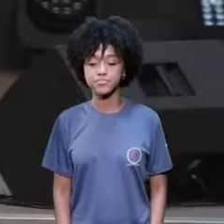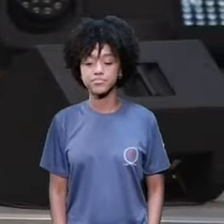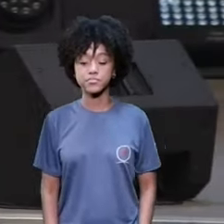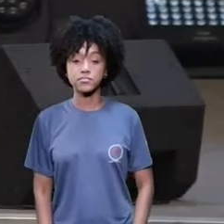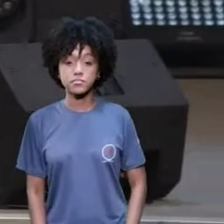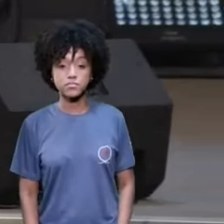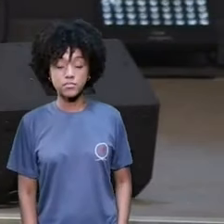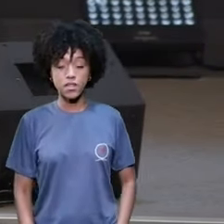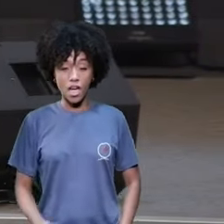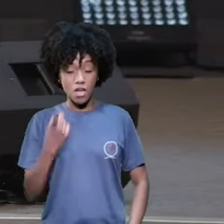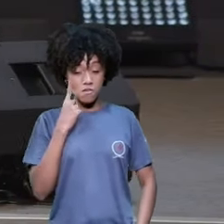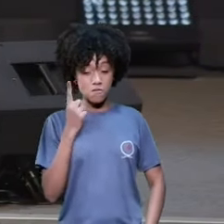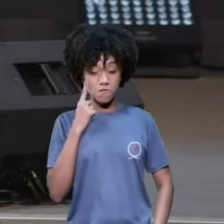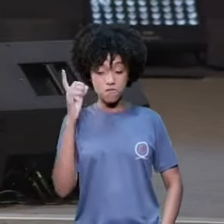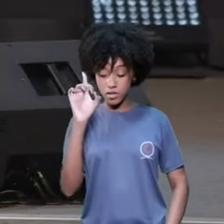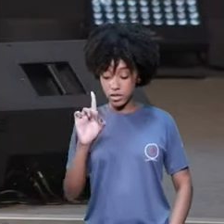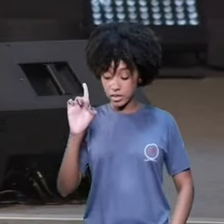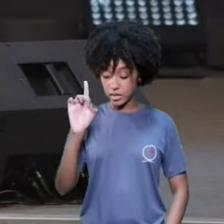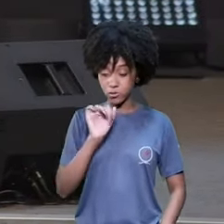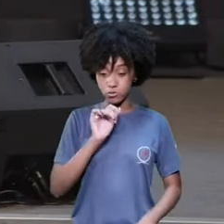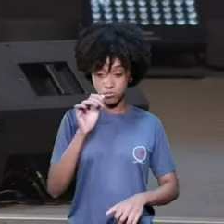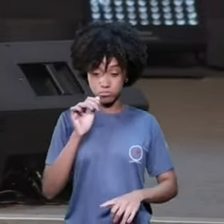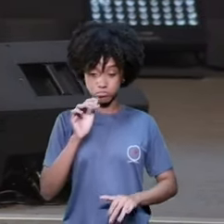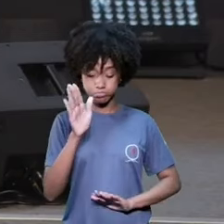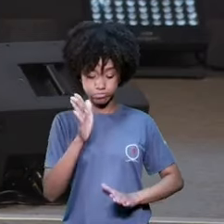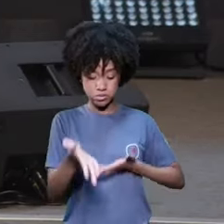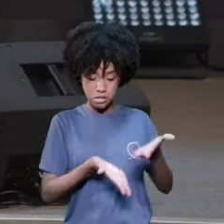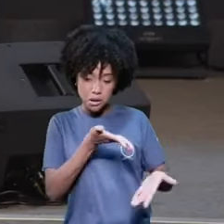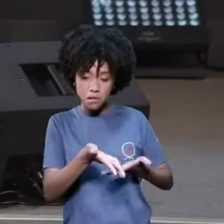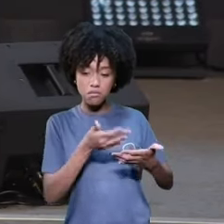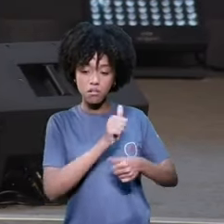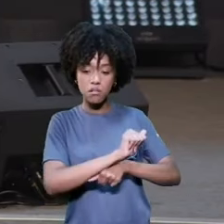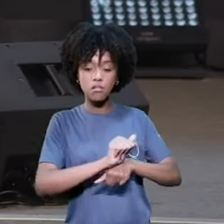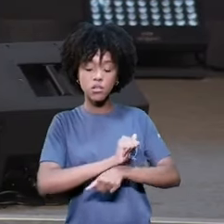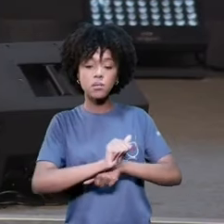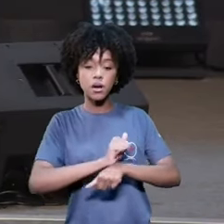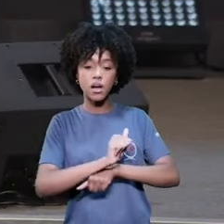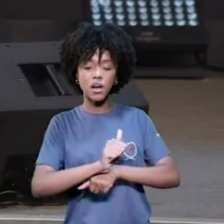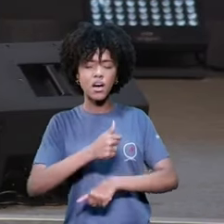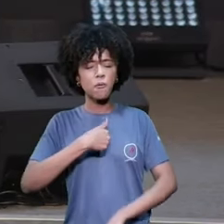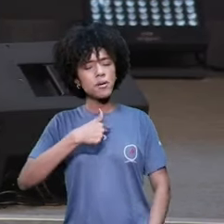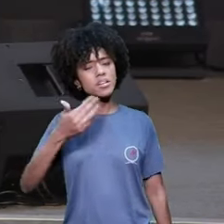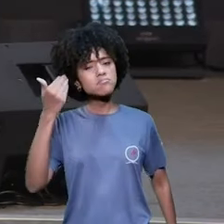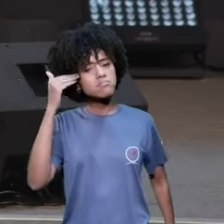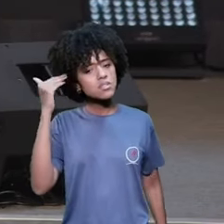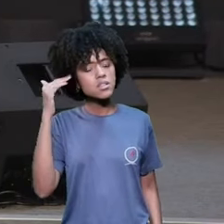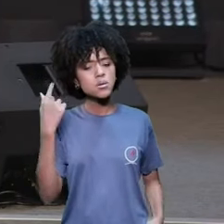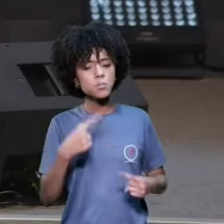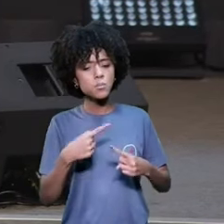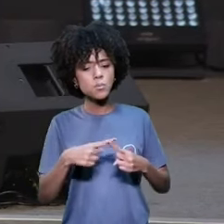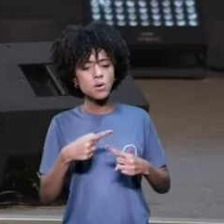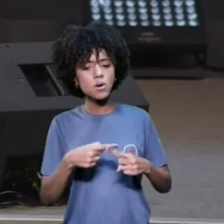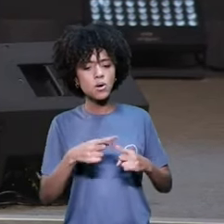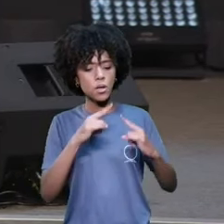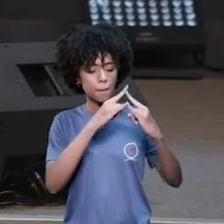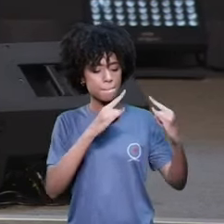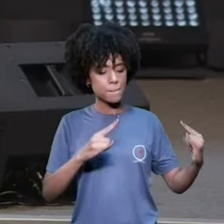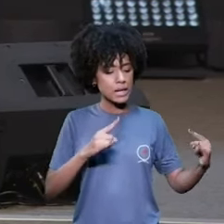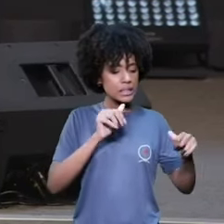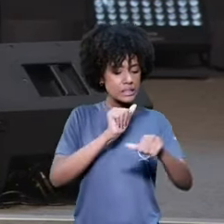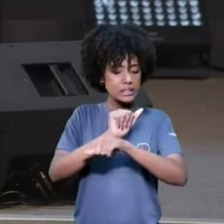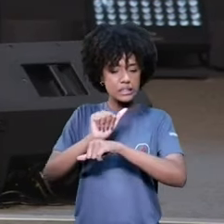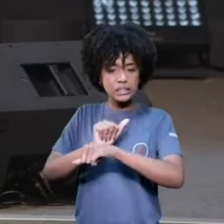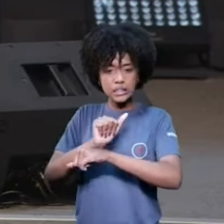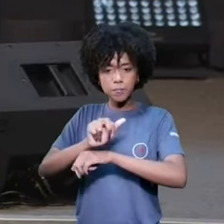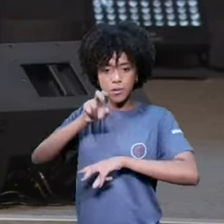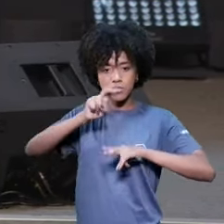Aí você vai ver que Deus está tratando com ele. Deus está moldando ele. Aí eu entendo que ele está na porta da tenda. Irmão, a porta da tenda no maior calor do dia, 43